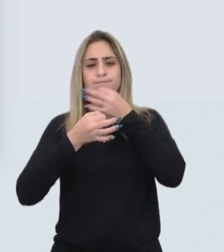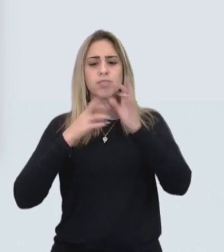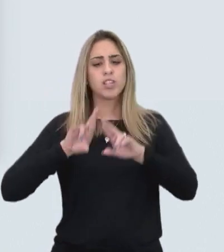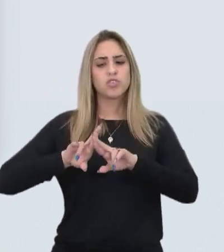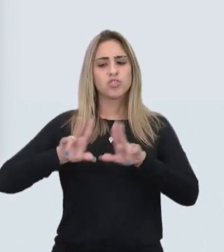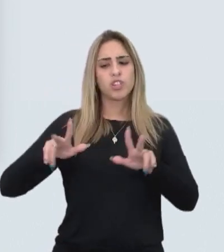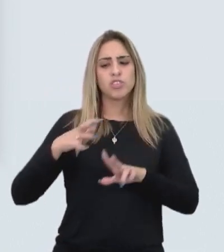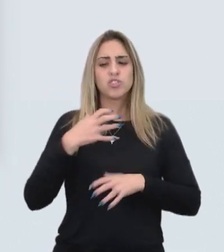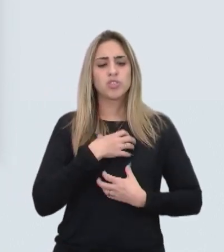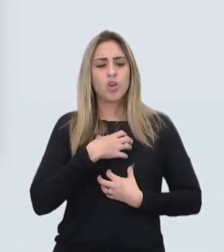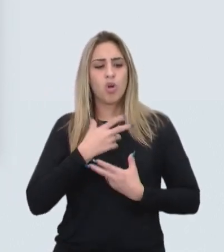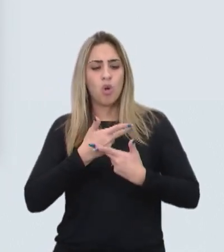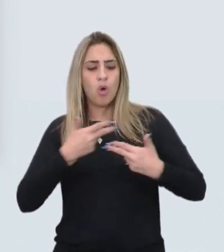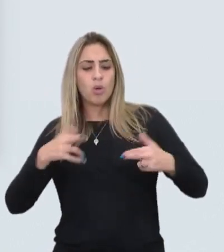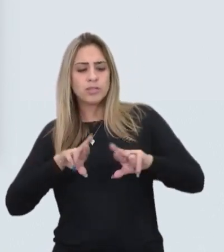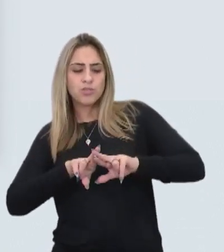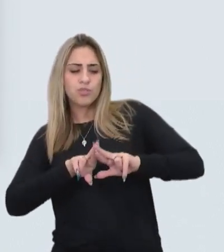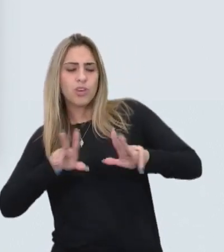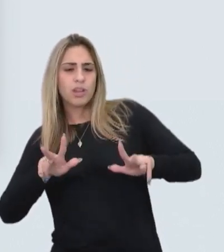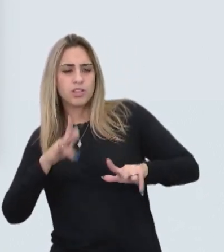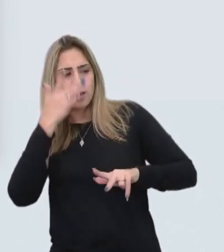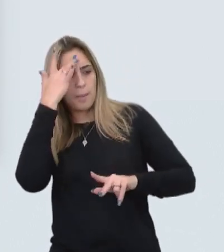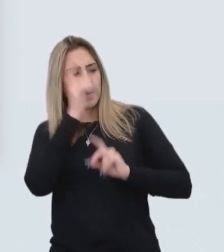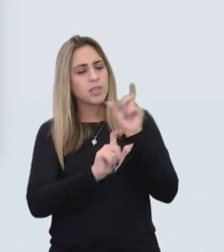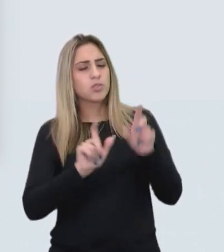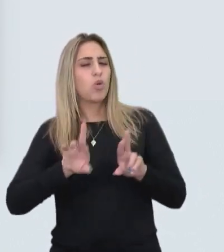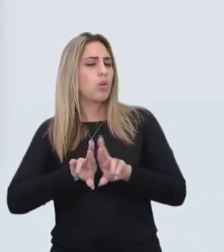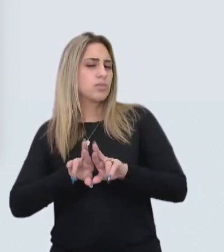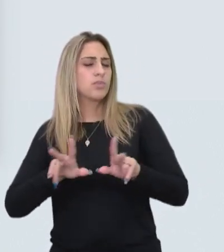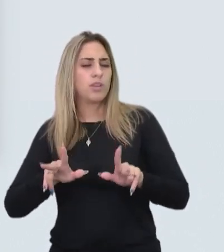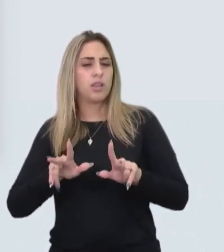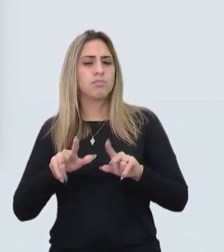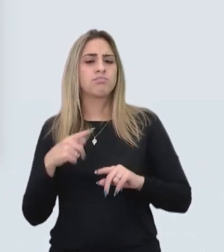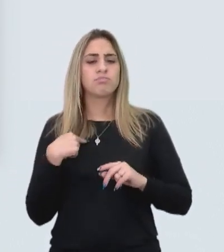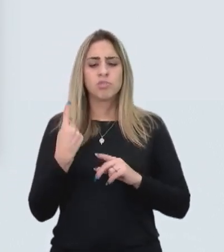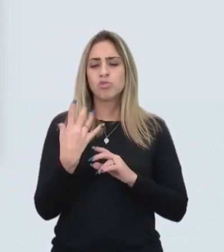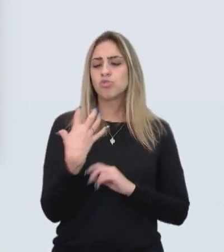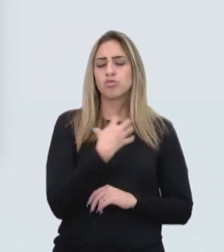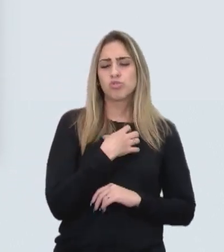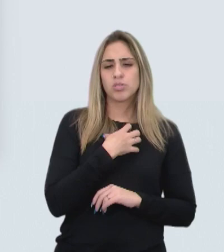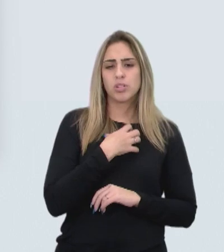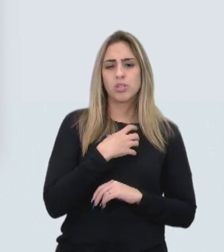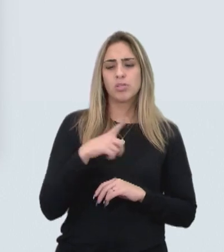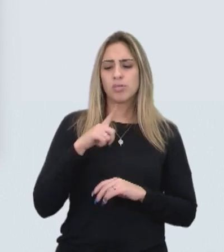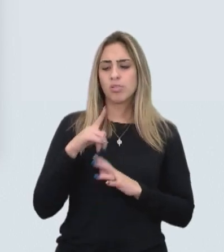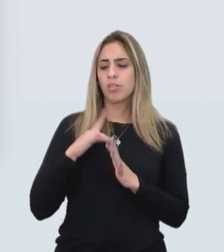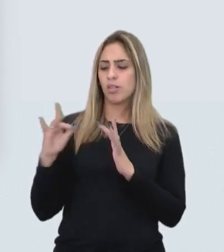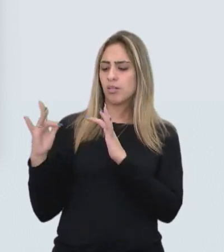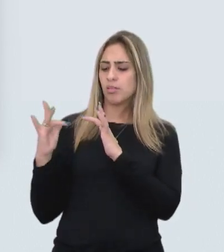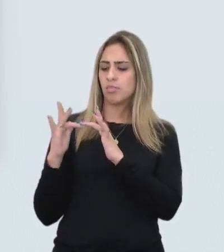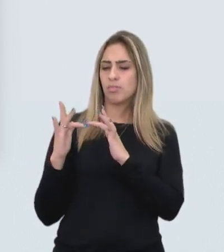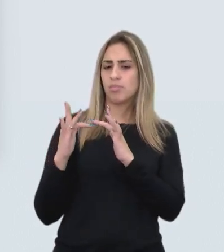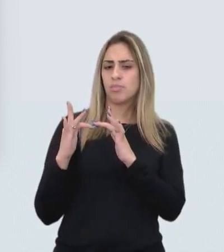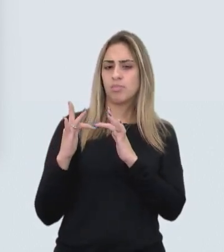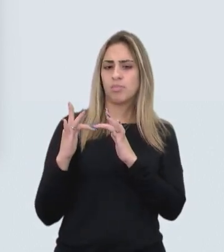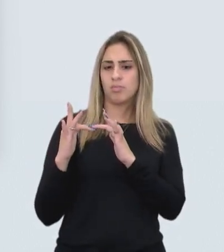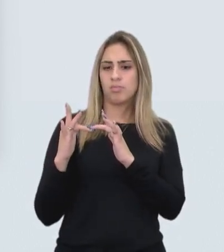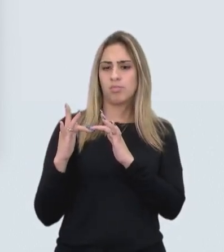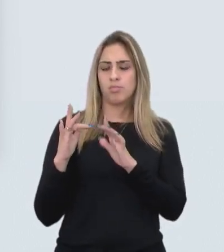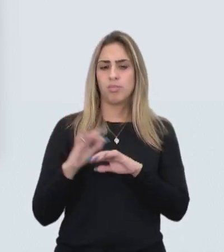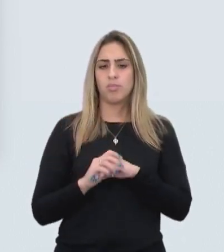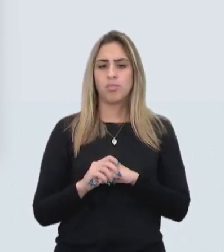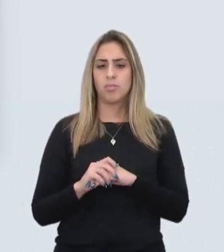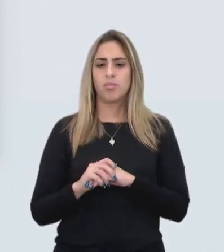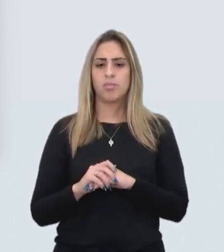diferentes, elas são pontos de vista de pessoas ou de grupos que, de alguma forma, se inclinam para um ou outro lado da questão que retratam, né?